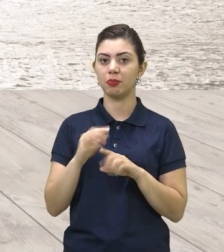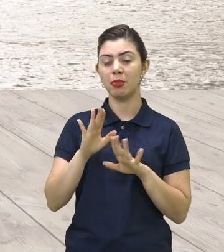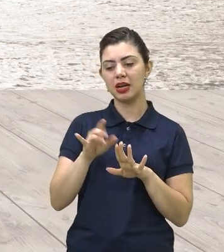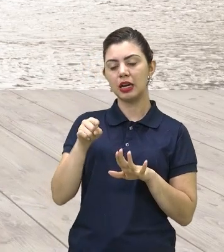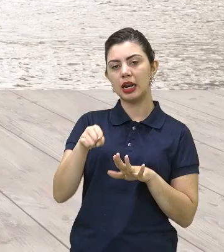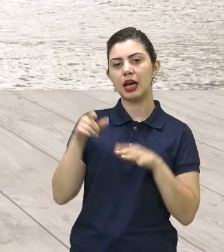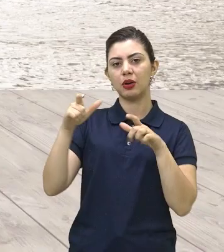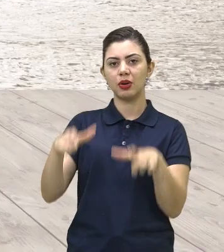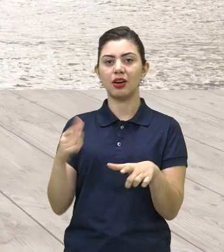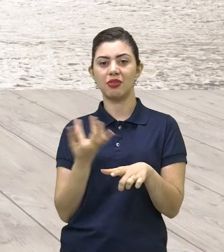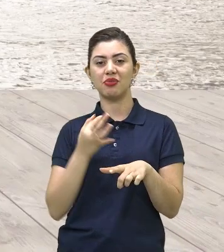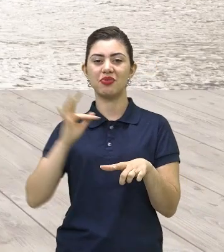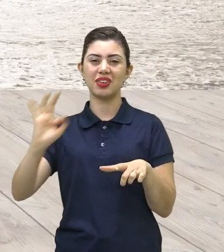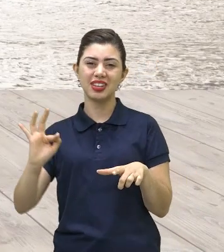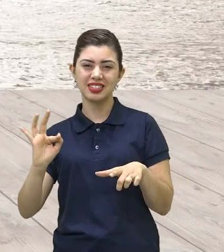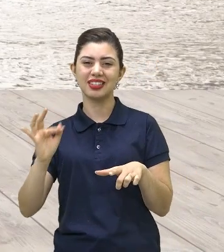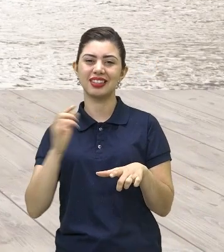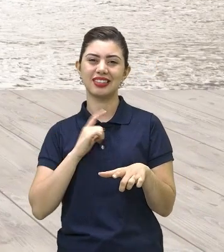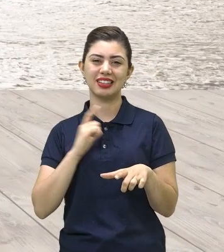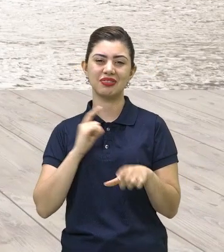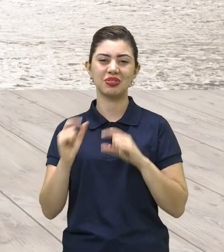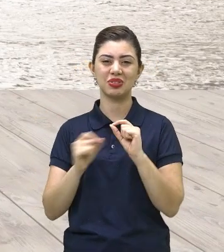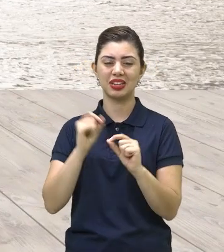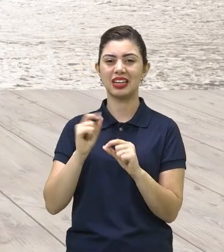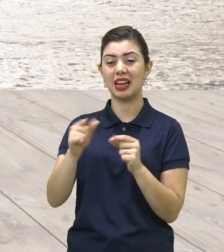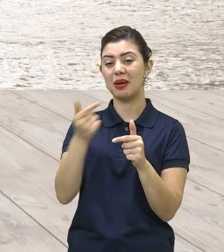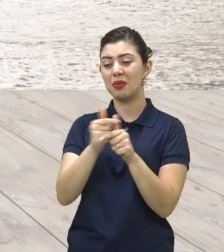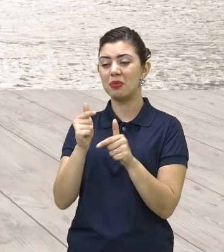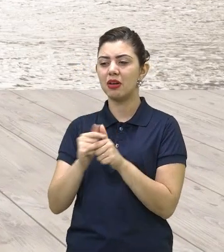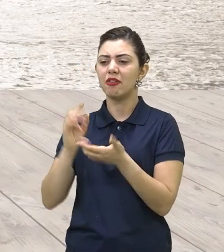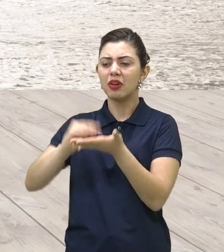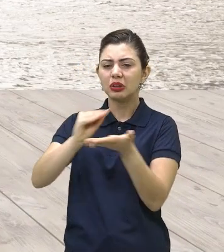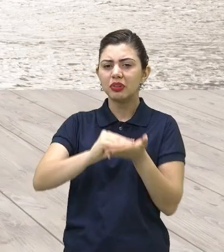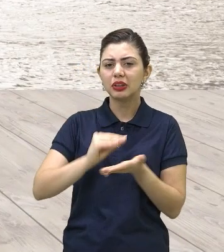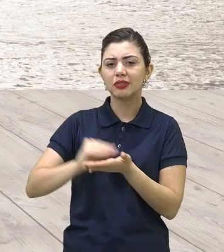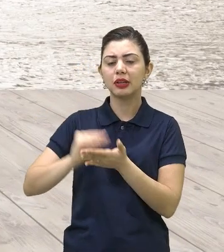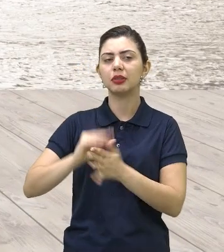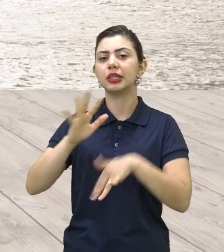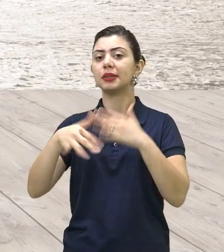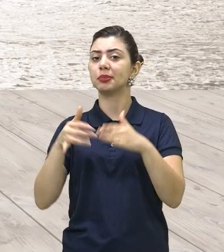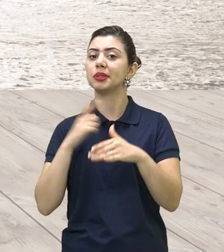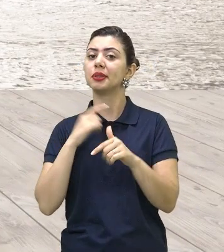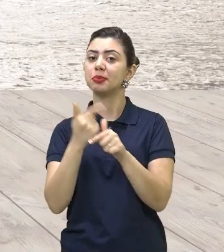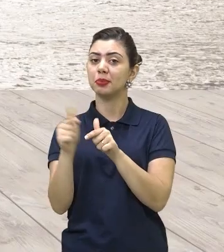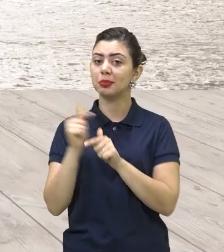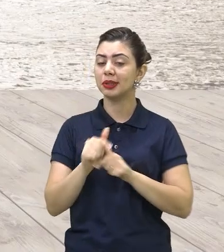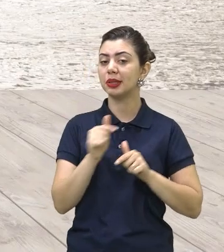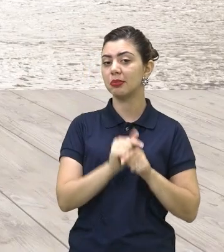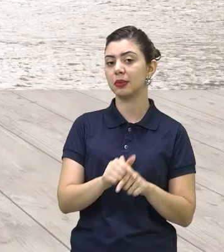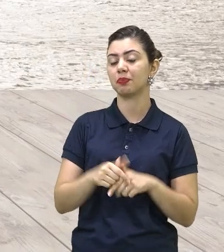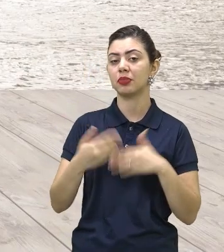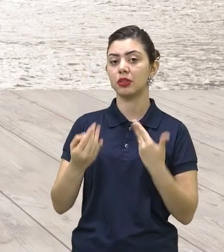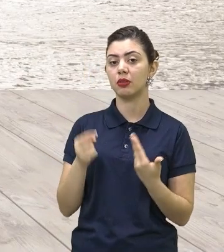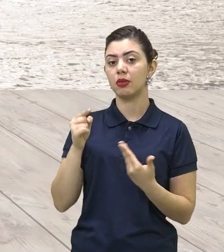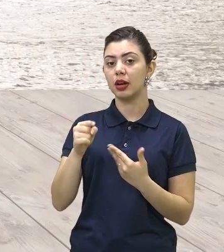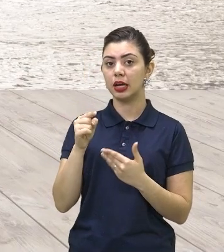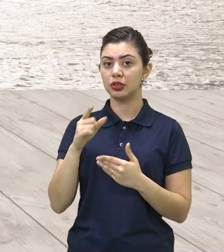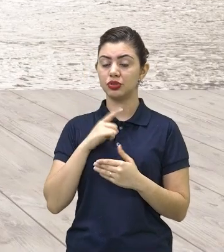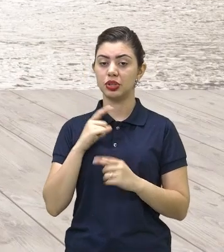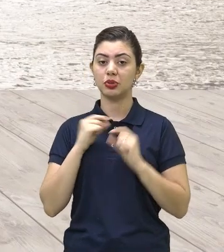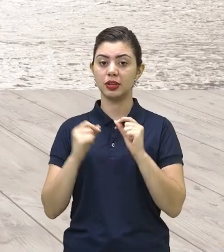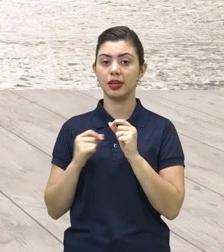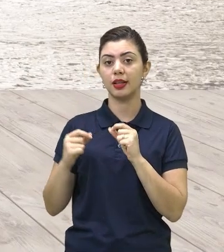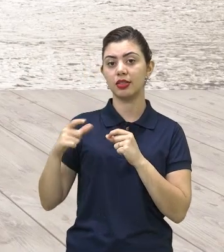recursos e logo os conflitos existentes da metrópole também chegaram por aqui. Havia na metrópole uma